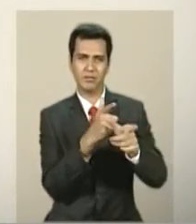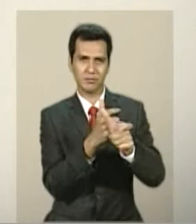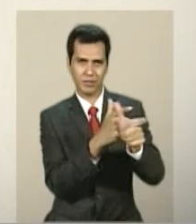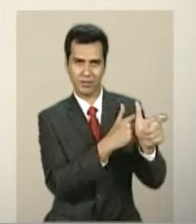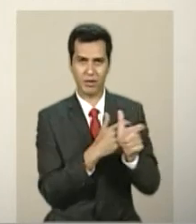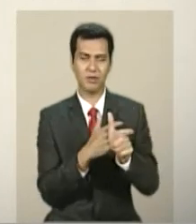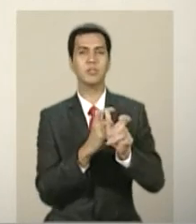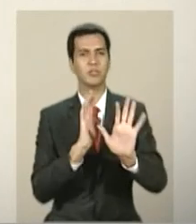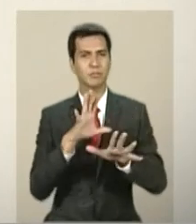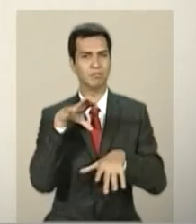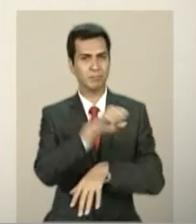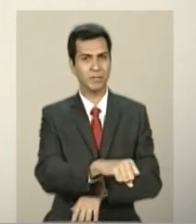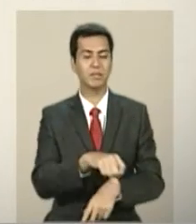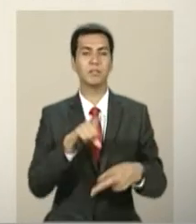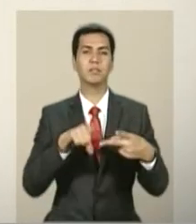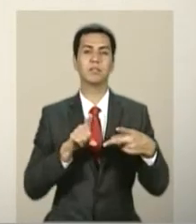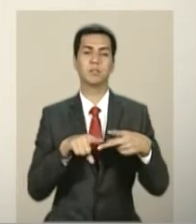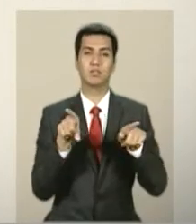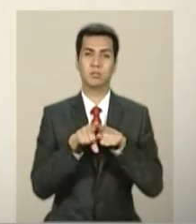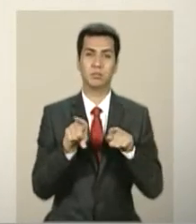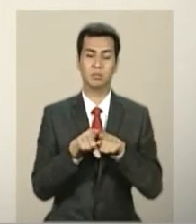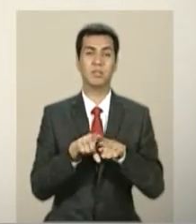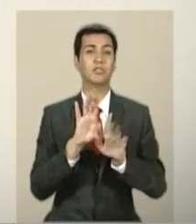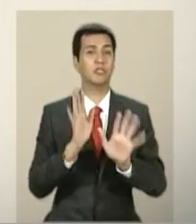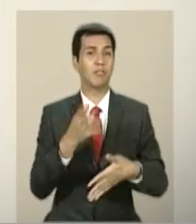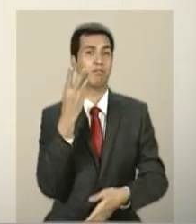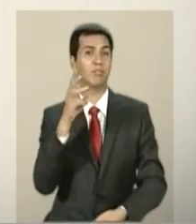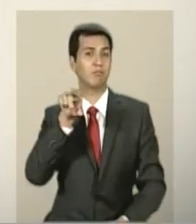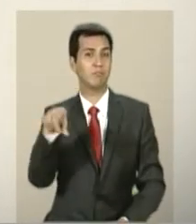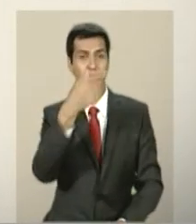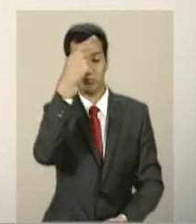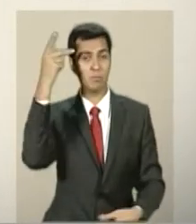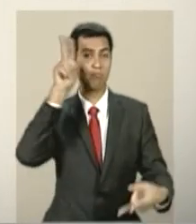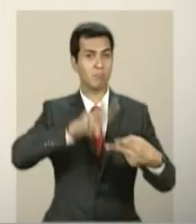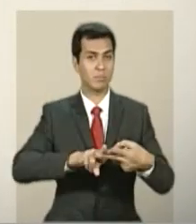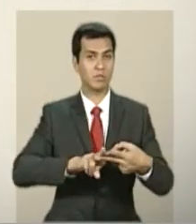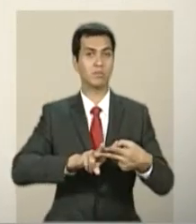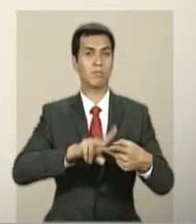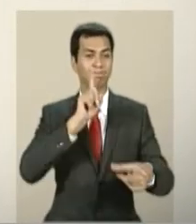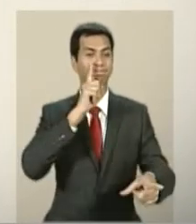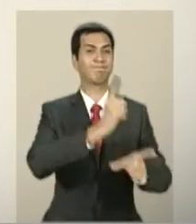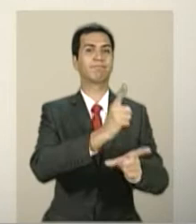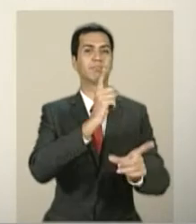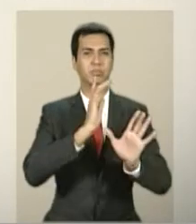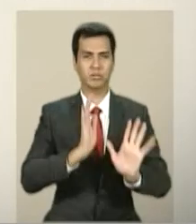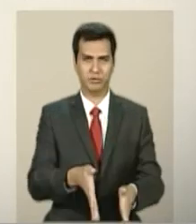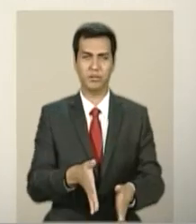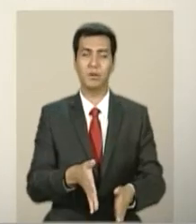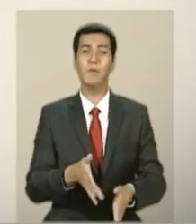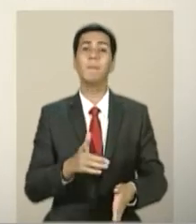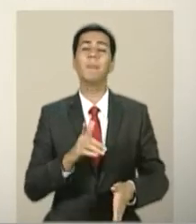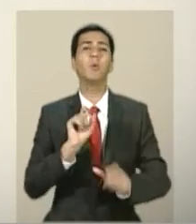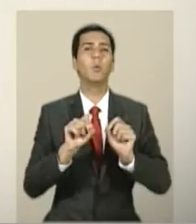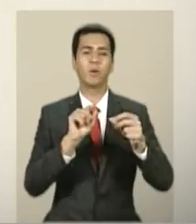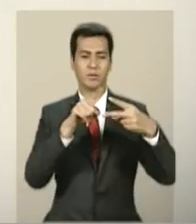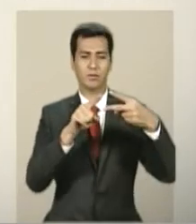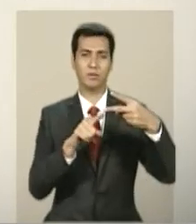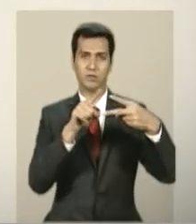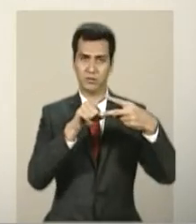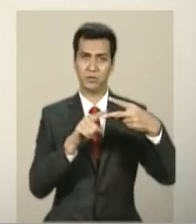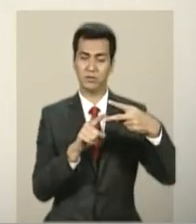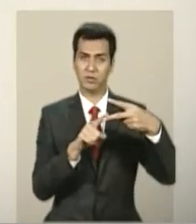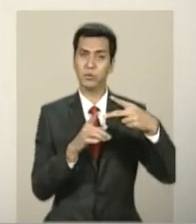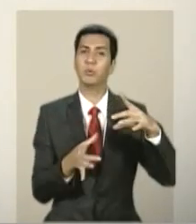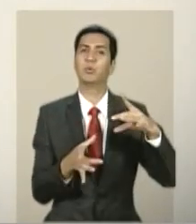feitas três mil prisões em flagrante O interessante é que uma operação complementa a outra enquanto